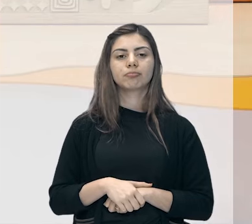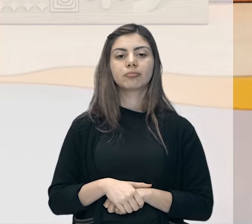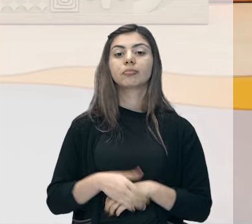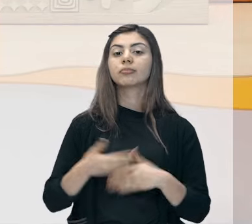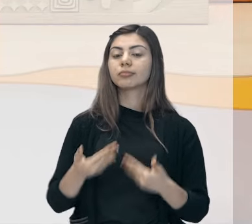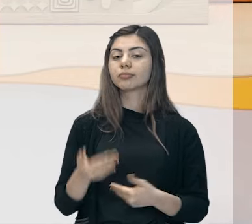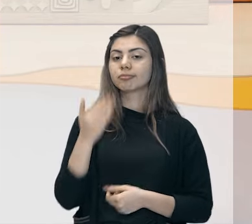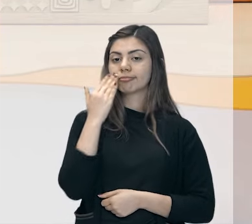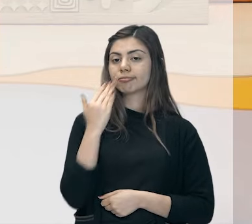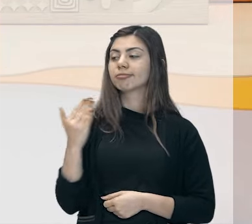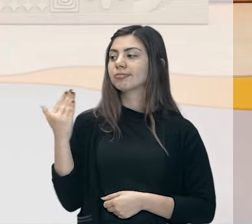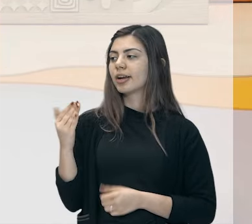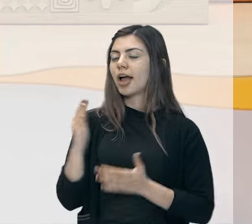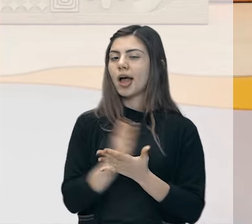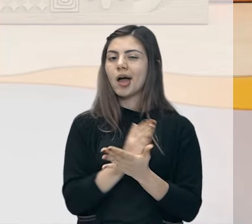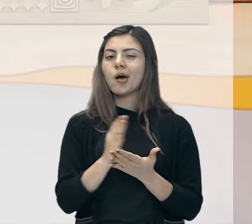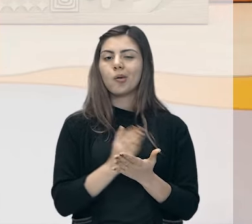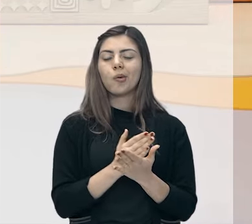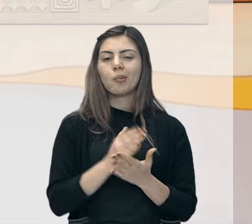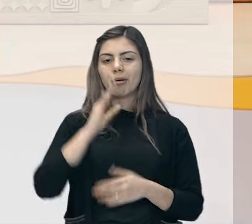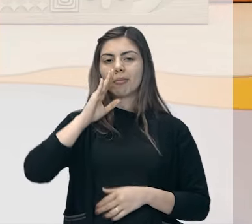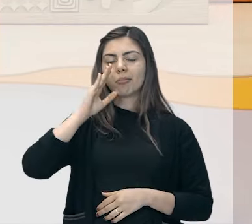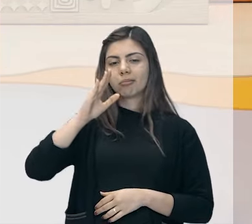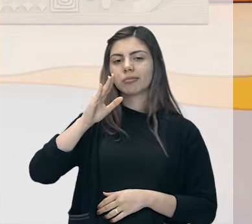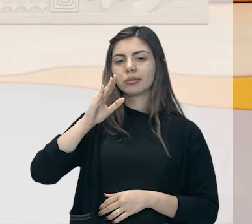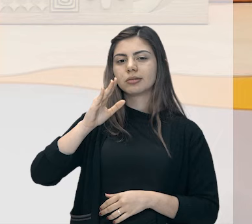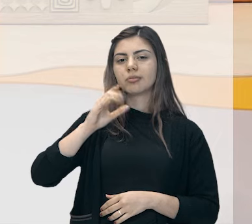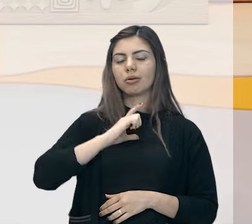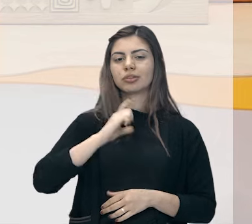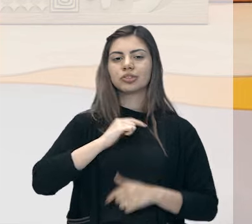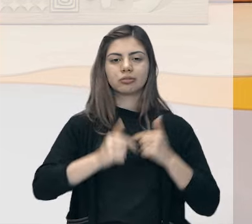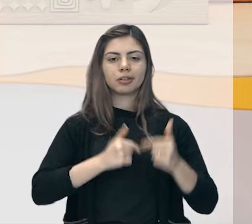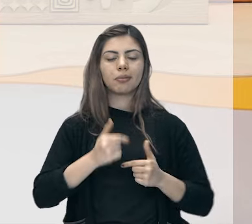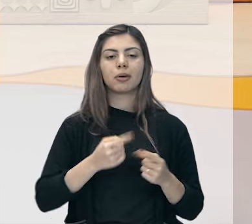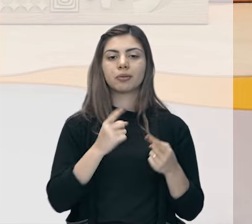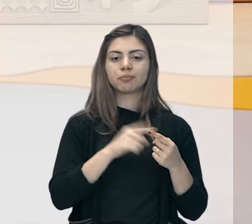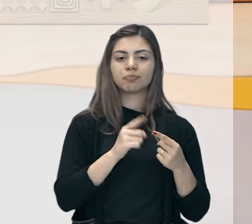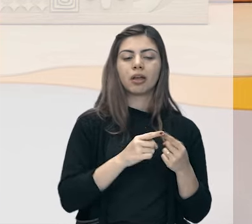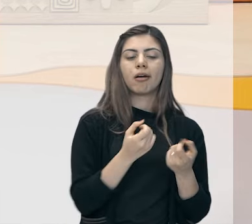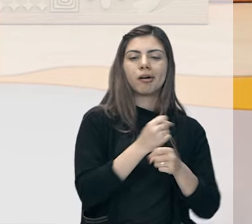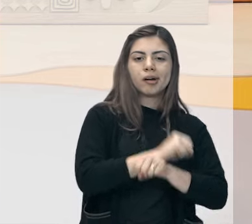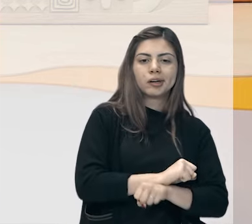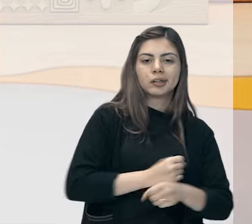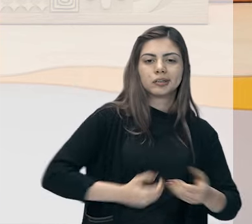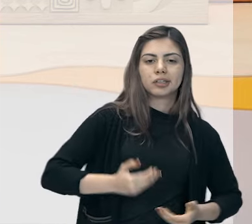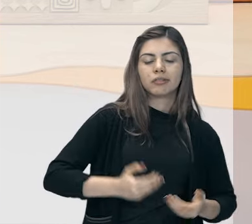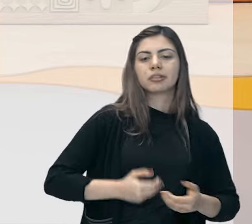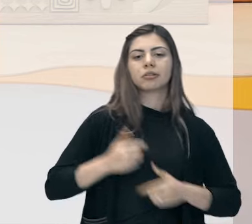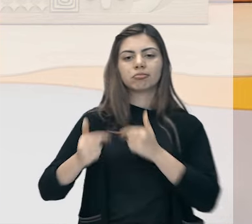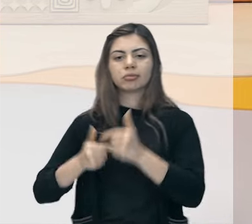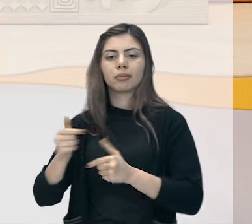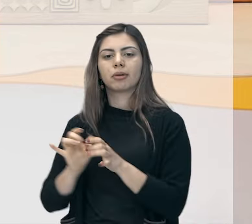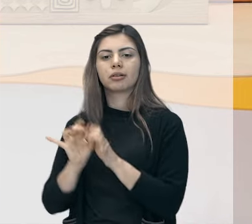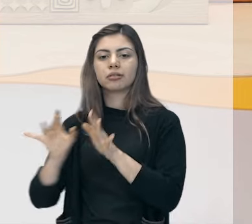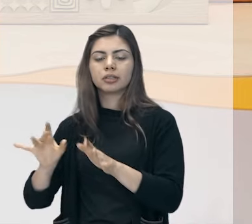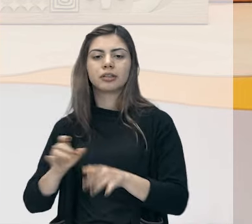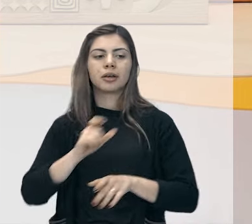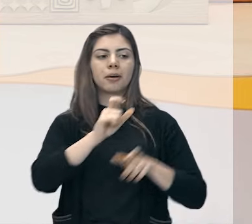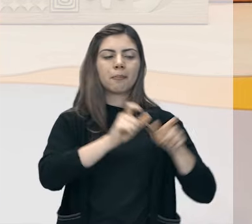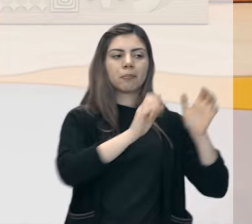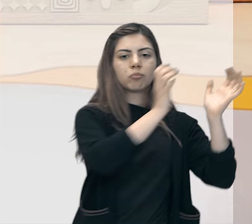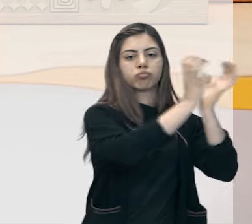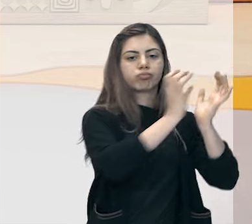temos, então, algumas das principais relações de trabalho em Roma. A escravidão, o trabalho livre, clientes e patronos,